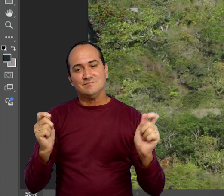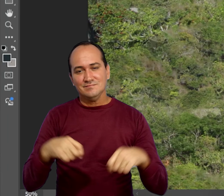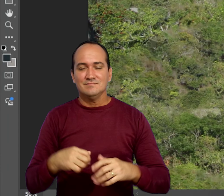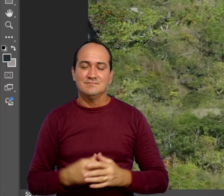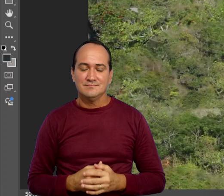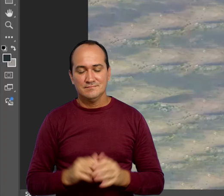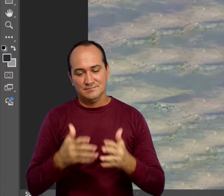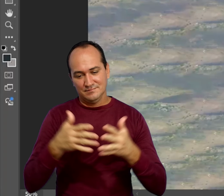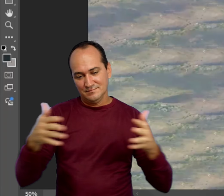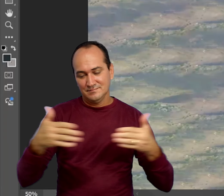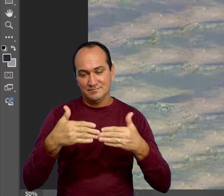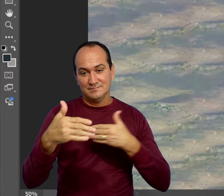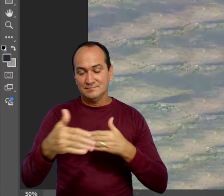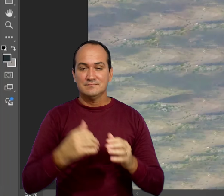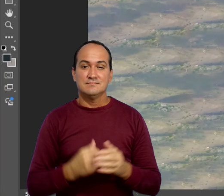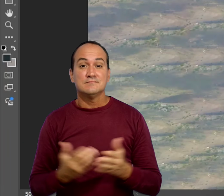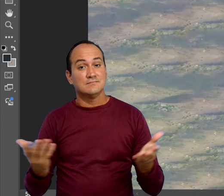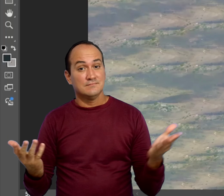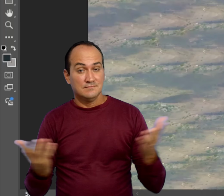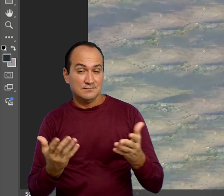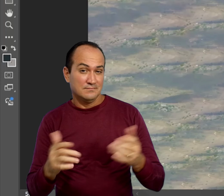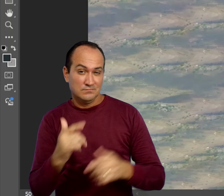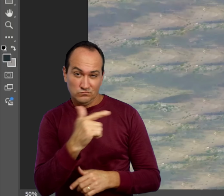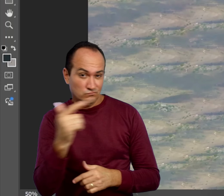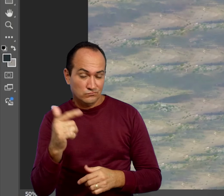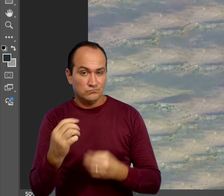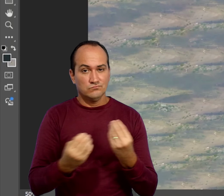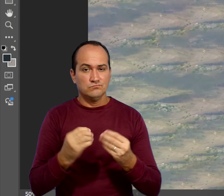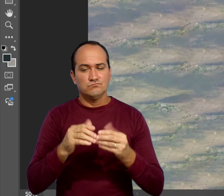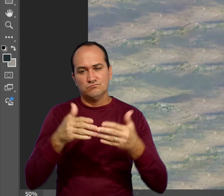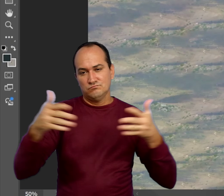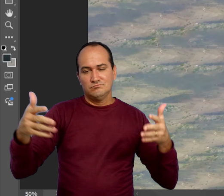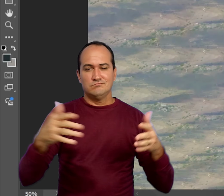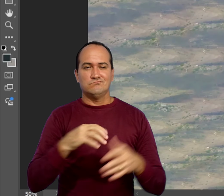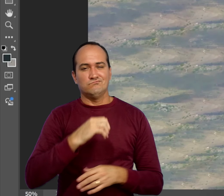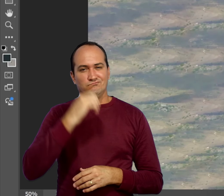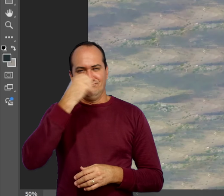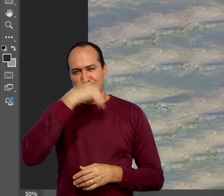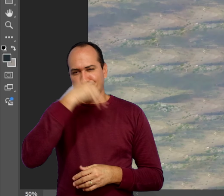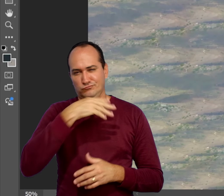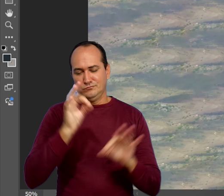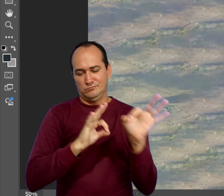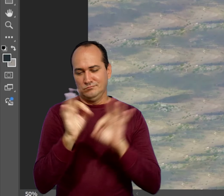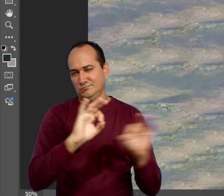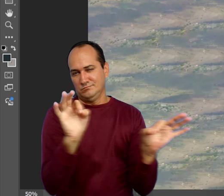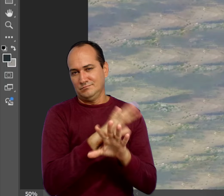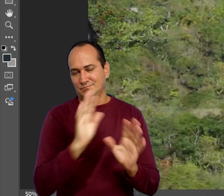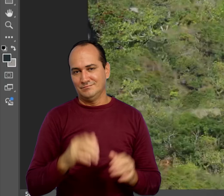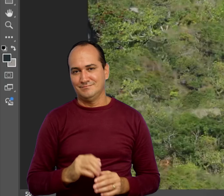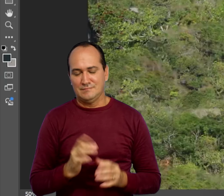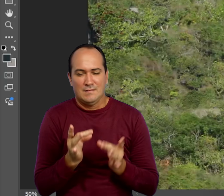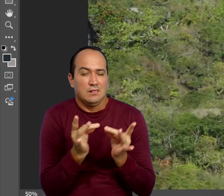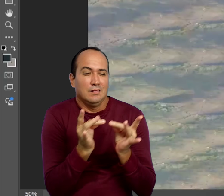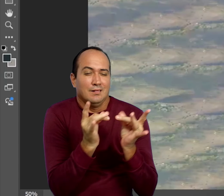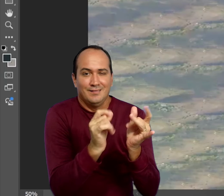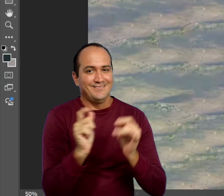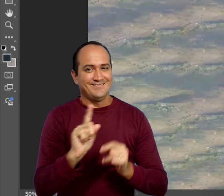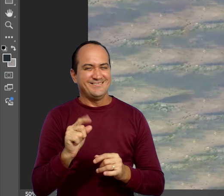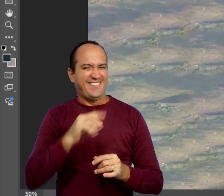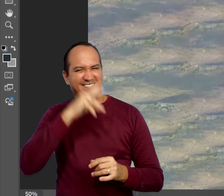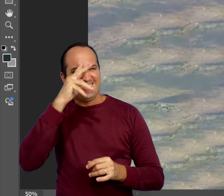separado aqui também, ó, estendido, né? Nesse caso, como ele quase não vai aparecer, eu estendi de uma forma mais grosseira, assim, porque era só para completar mesmo. Então, eu